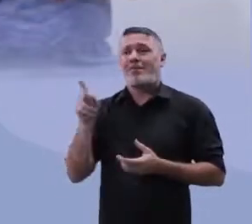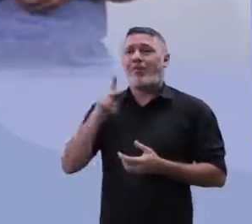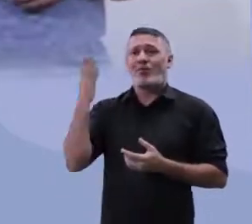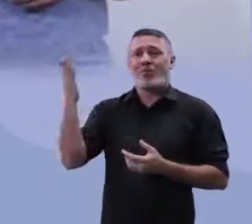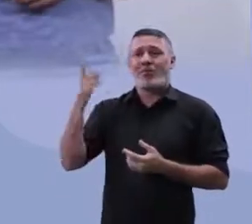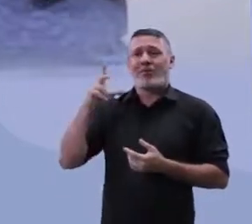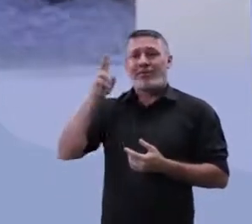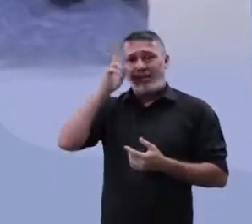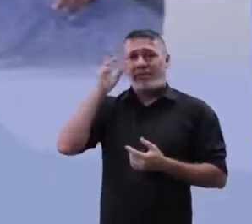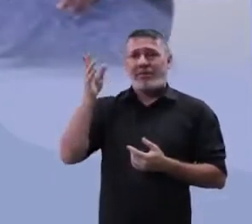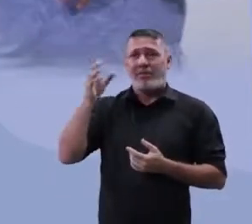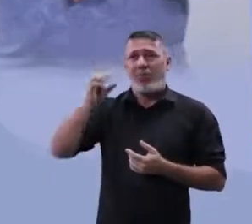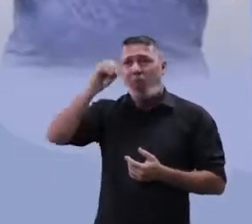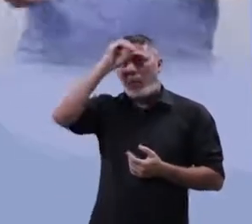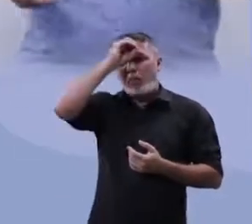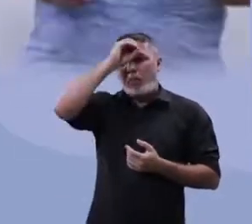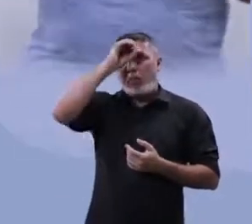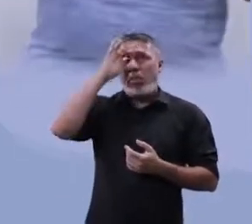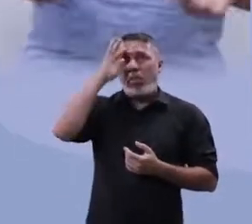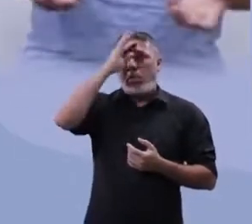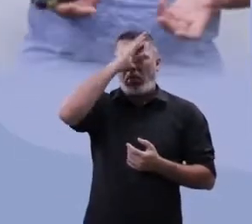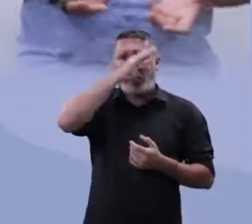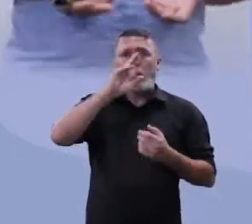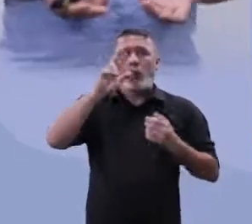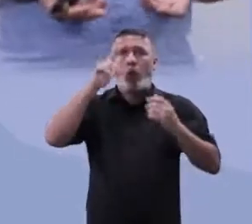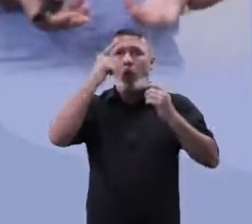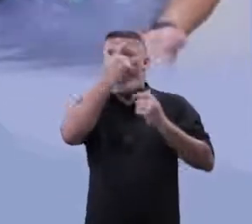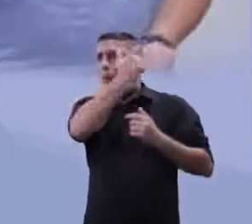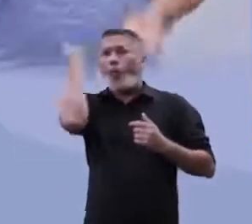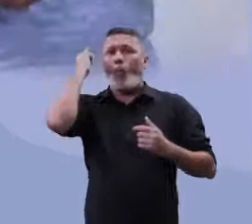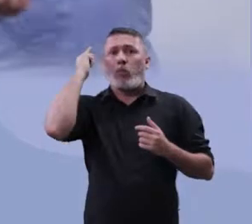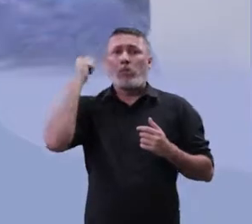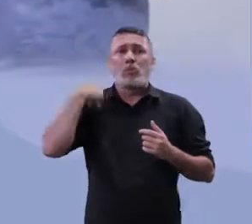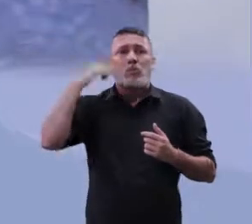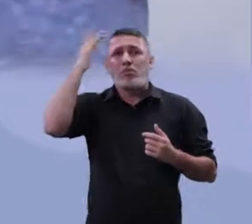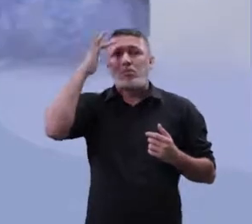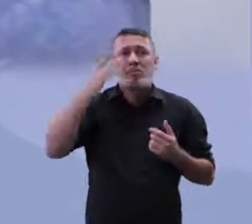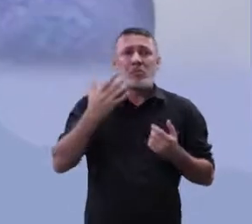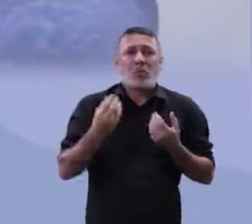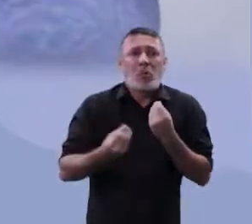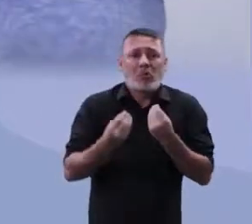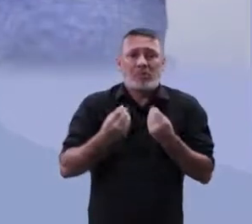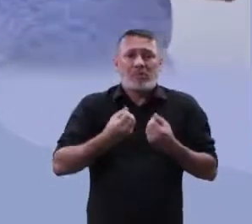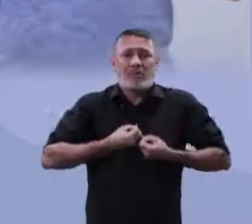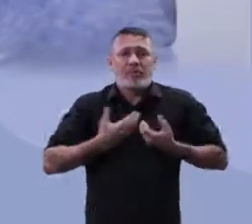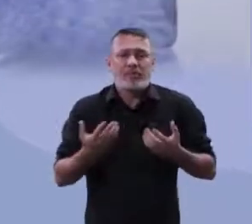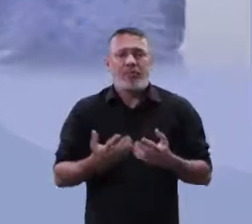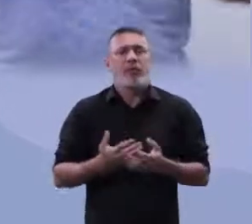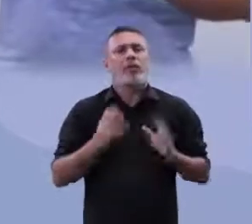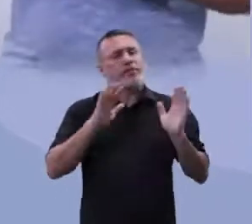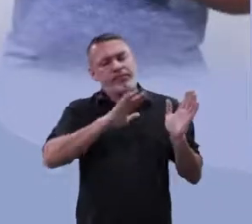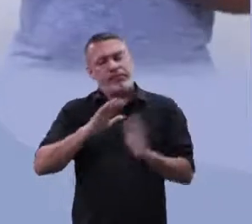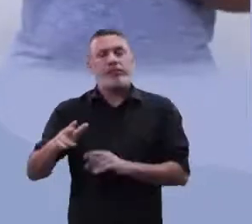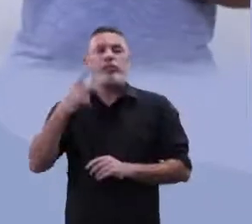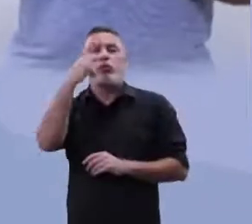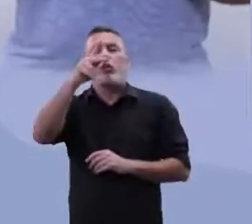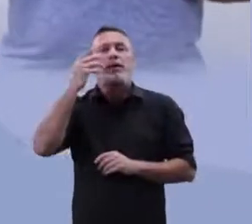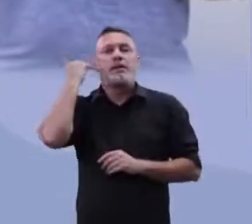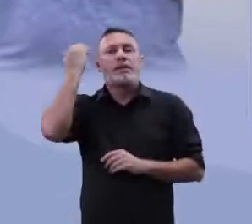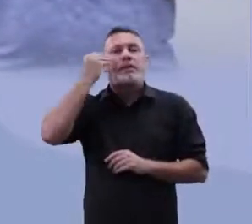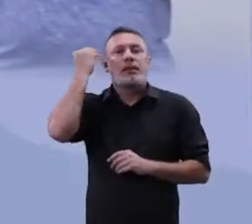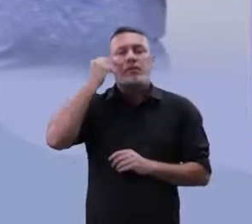professor deu um certo branco, como que eu vou pensar? Isso não vai acontecer com vocês, mas nós precisamos entender isso. Pensa numa